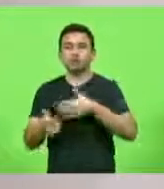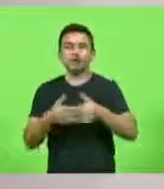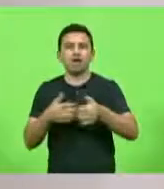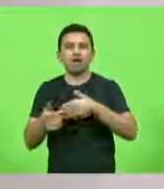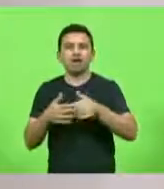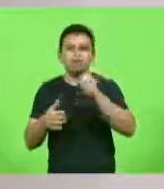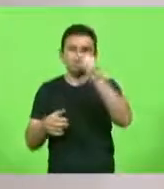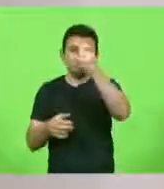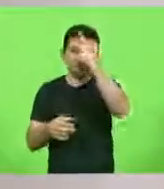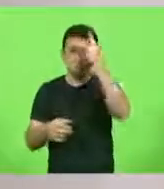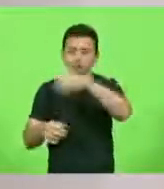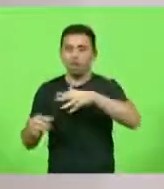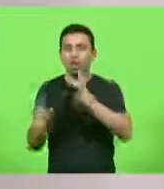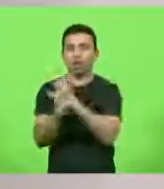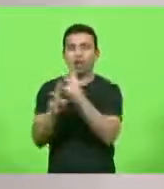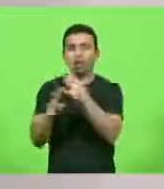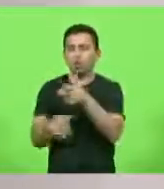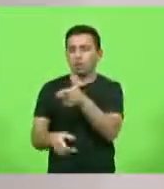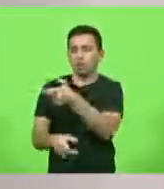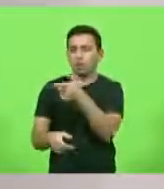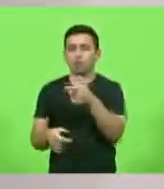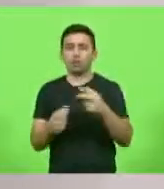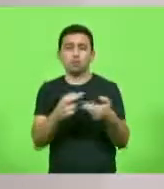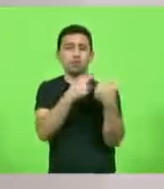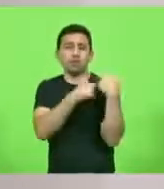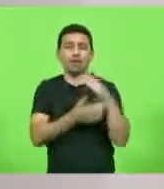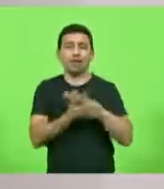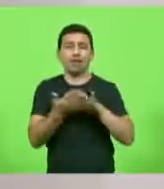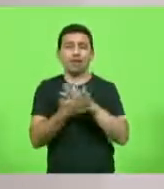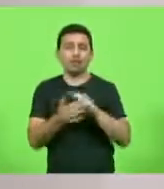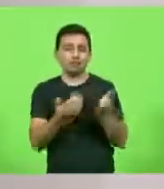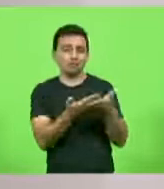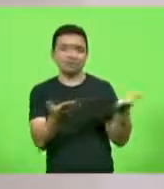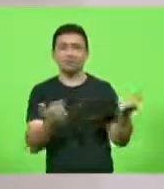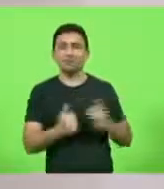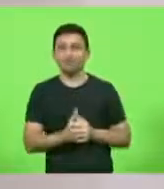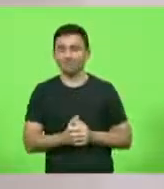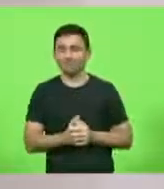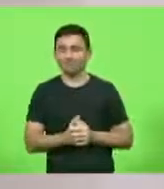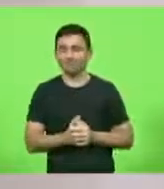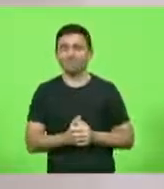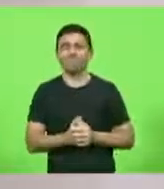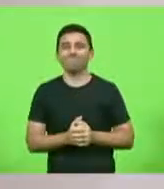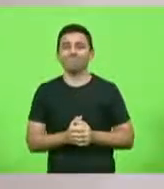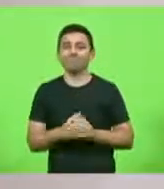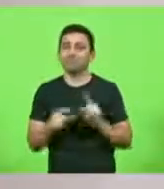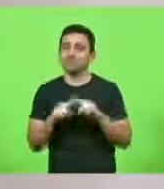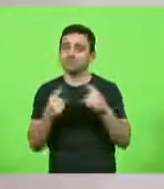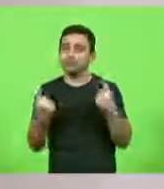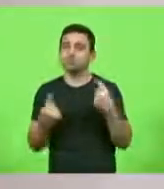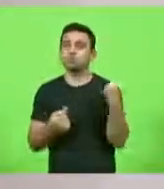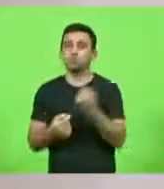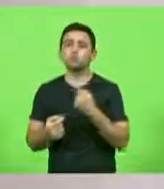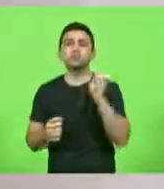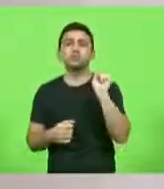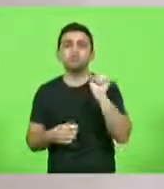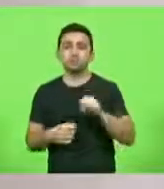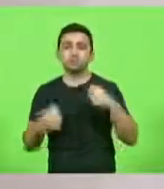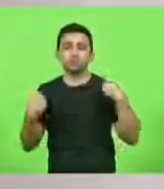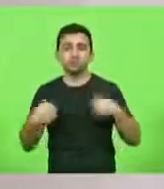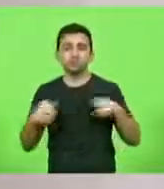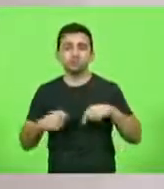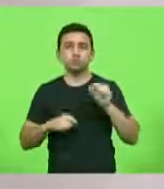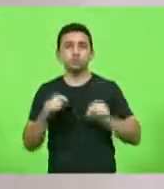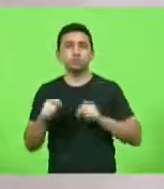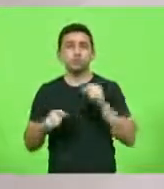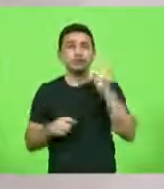muda nada, não tem responsabilidade nenhuma. Então, nós temos sim que